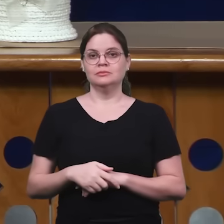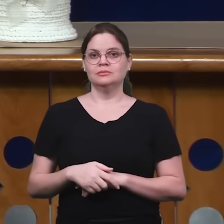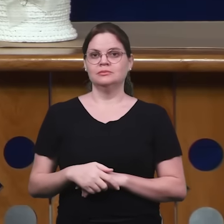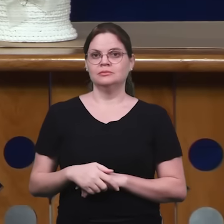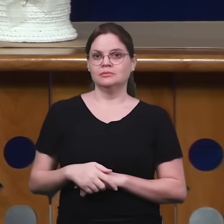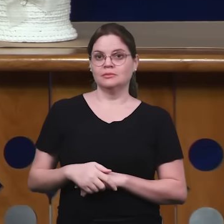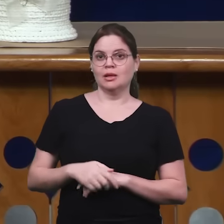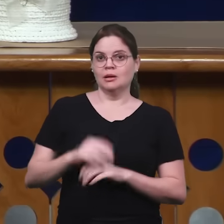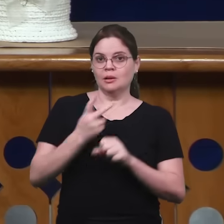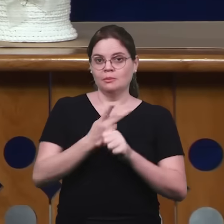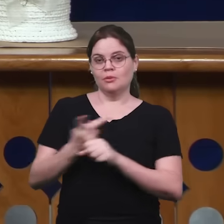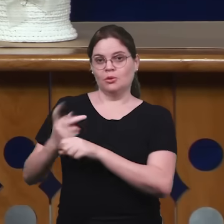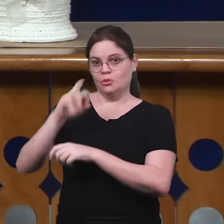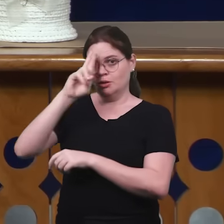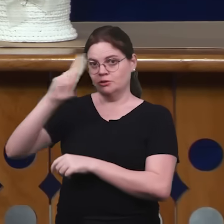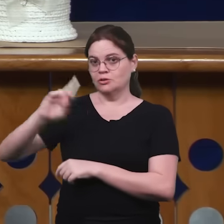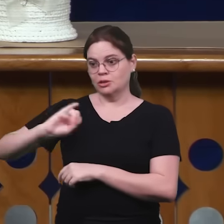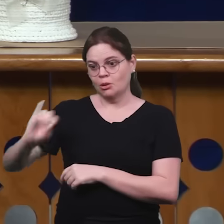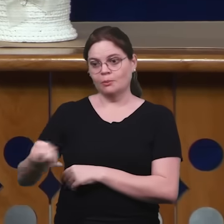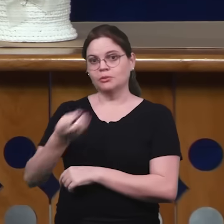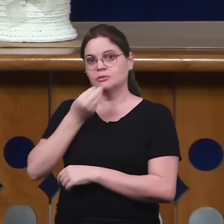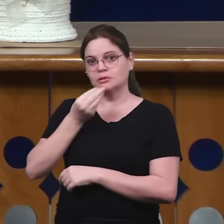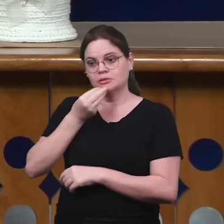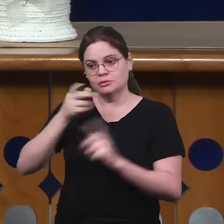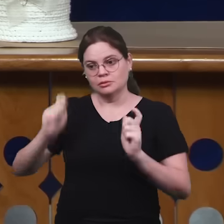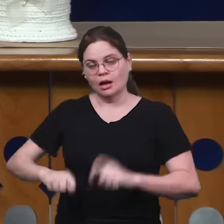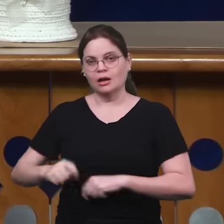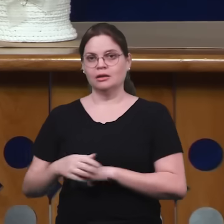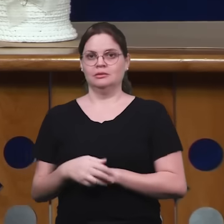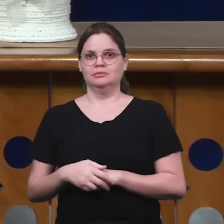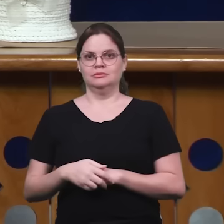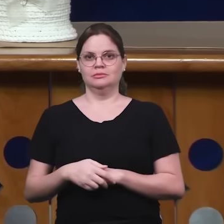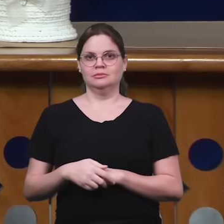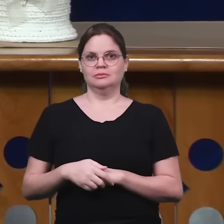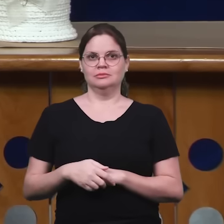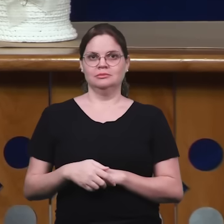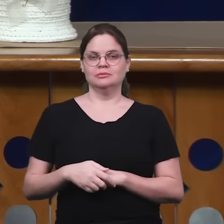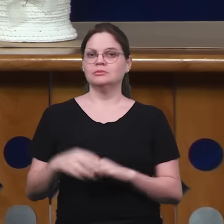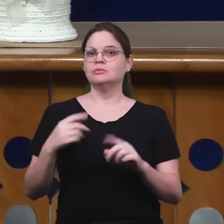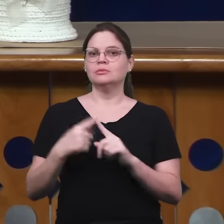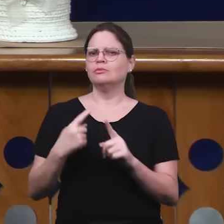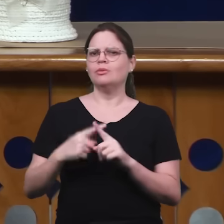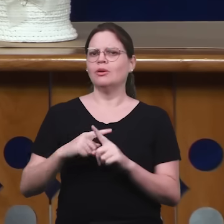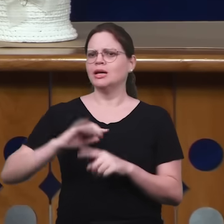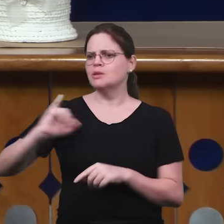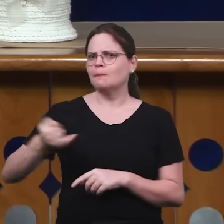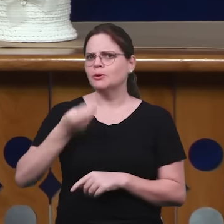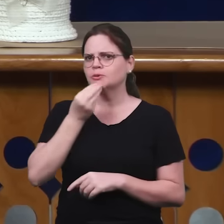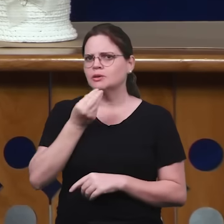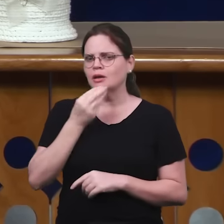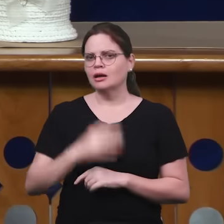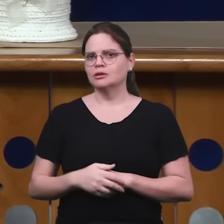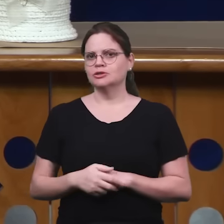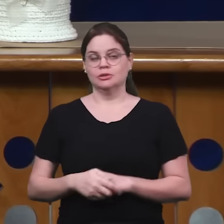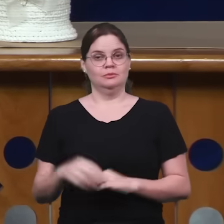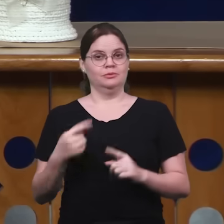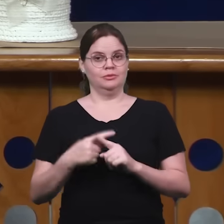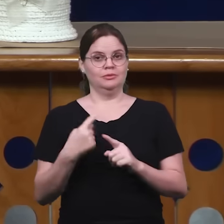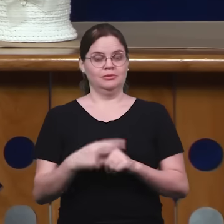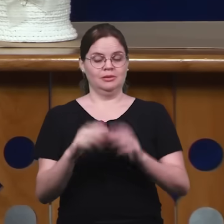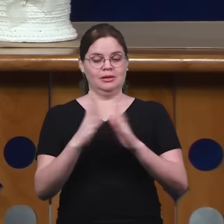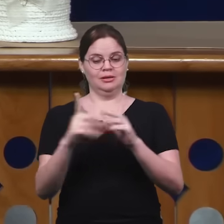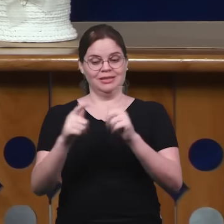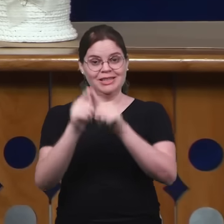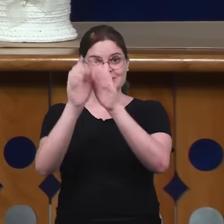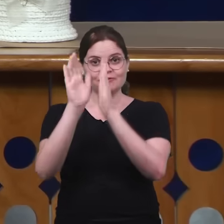Senhor enquanto se pode achar. Por quê? Porque a igreja fiel, a igreja do Senhor, e